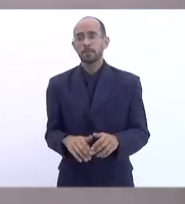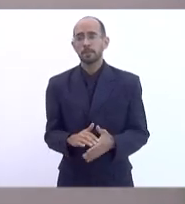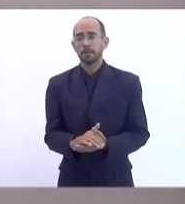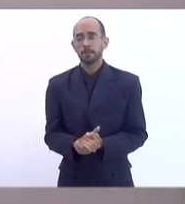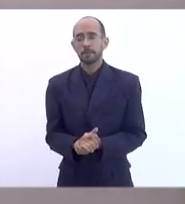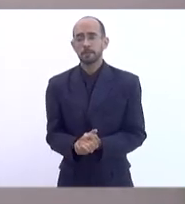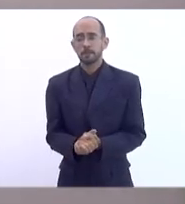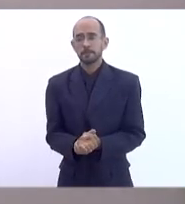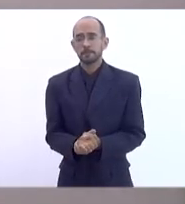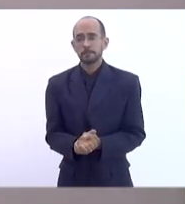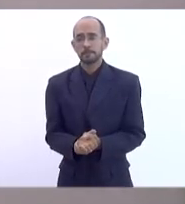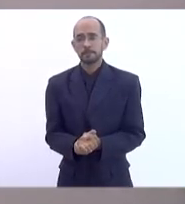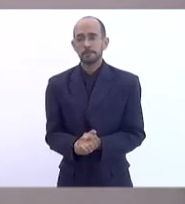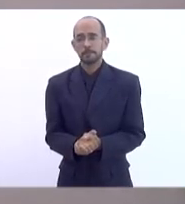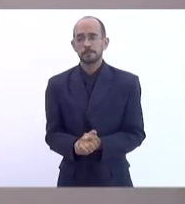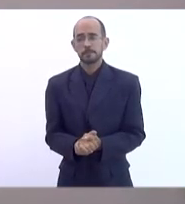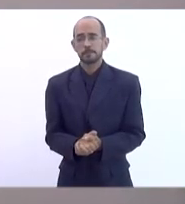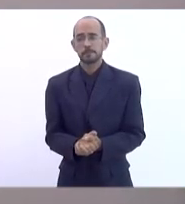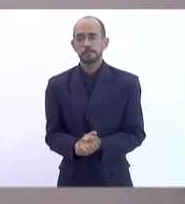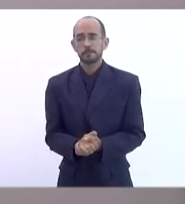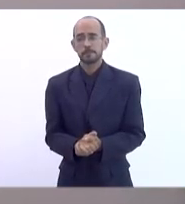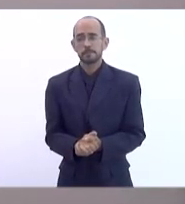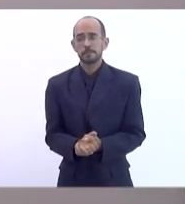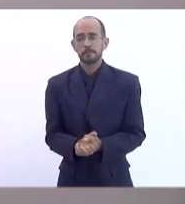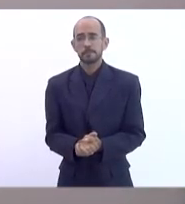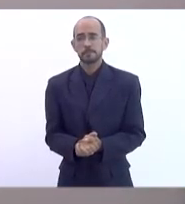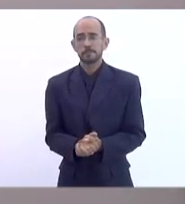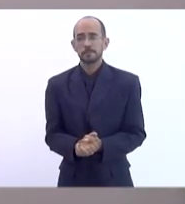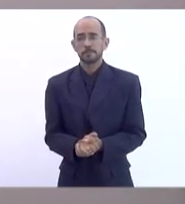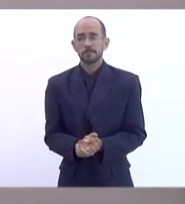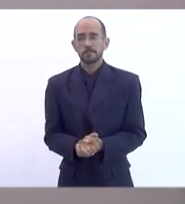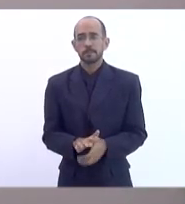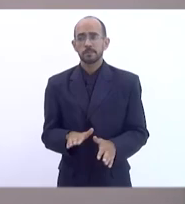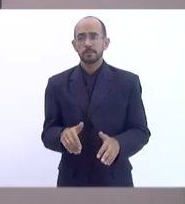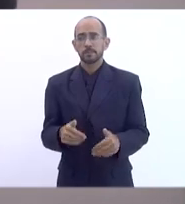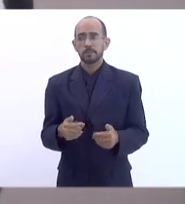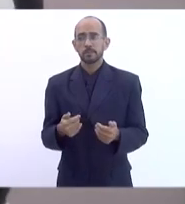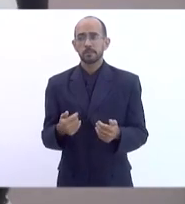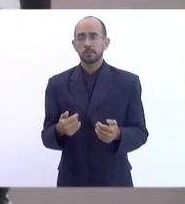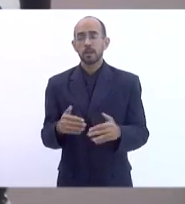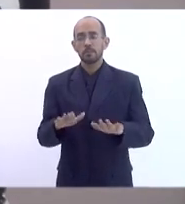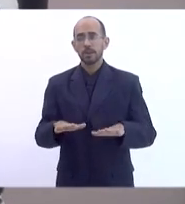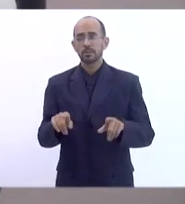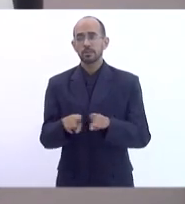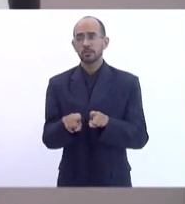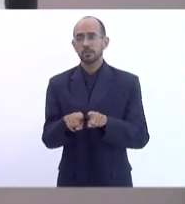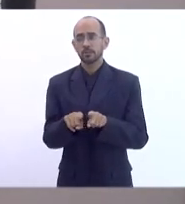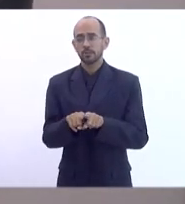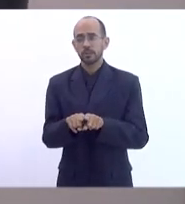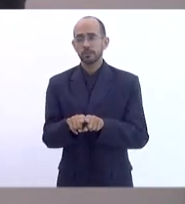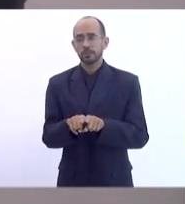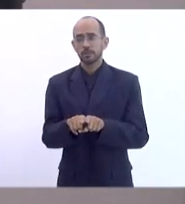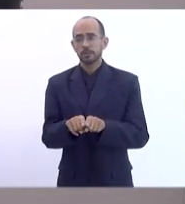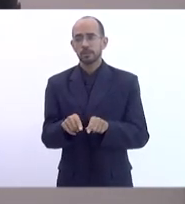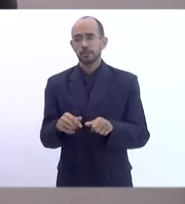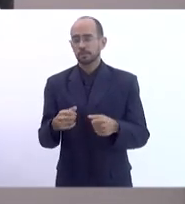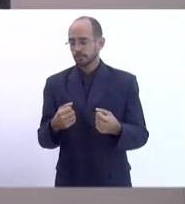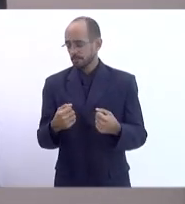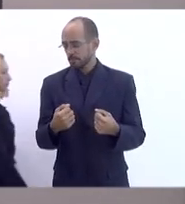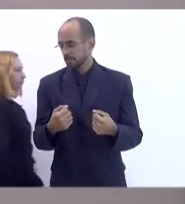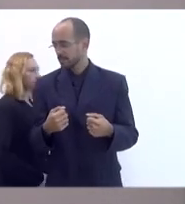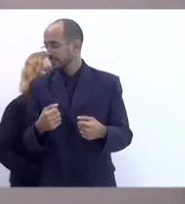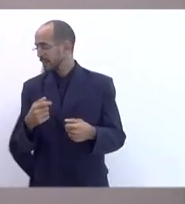não quer ser mal jul É verdade mas eu respondo a base do governo então a gente também tem que reconhecer aqui o